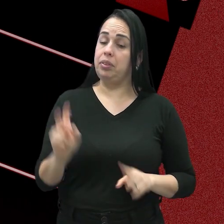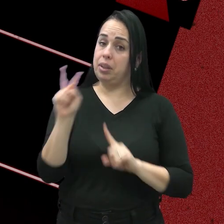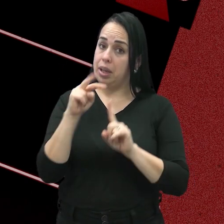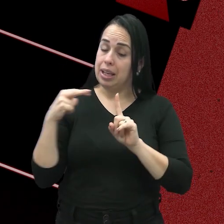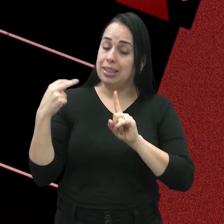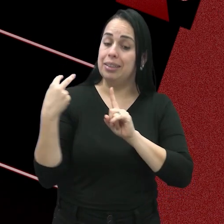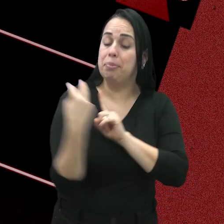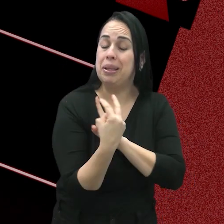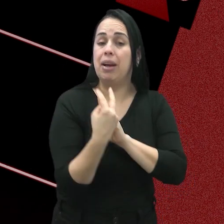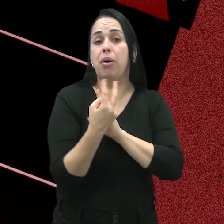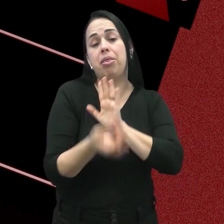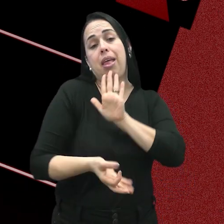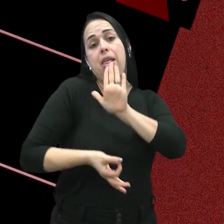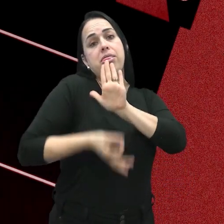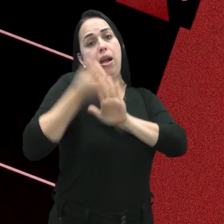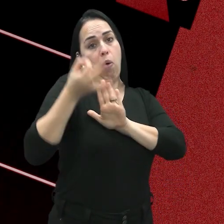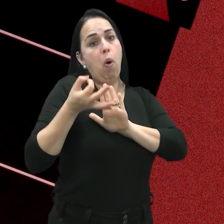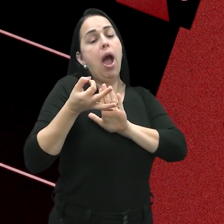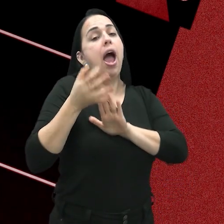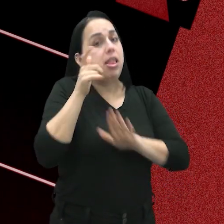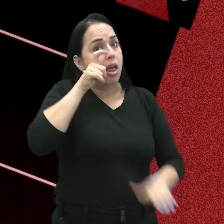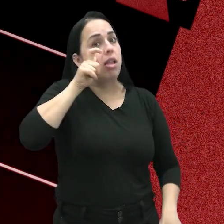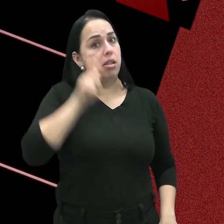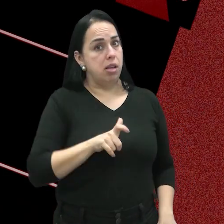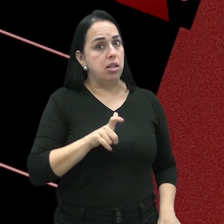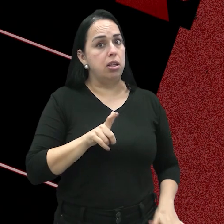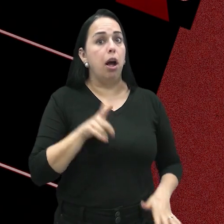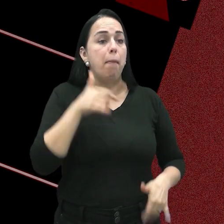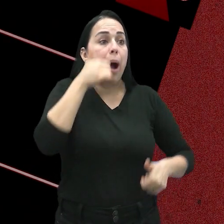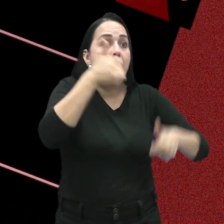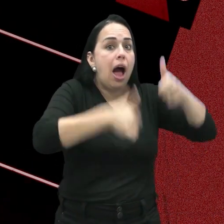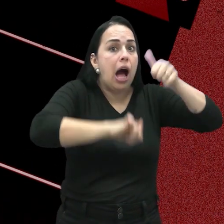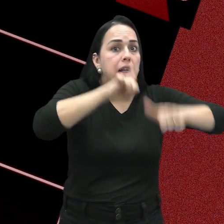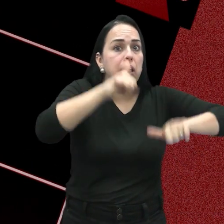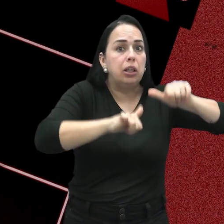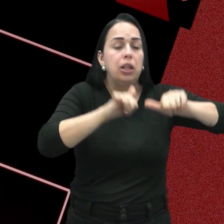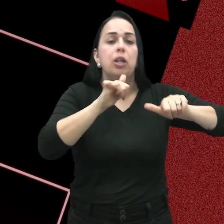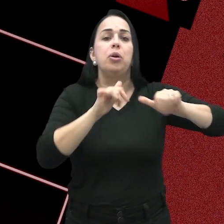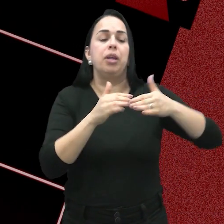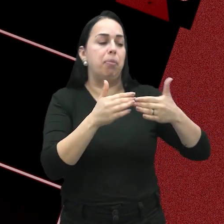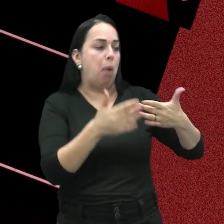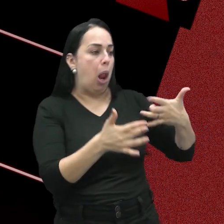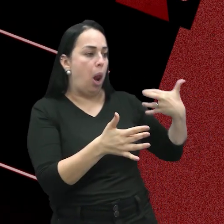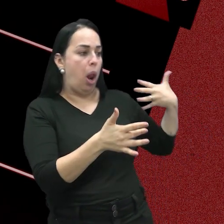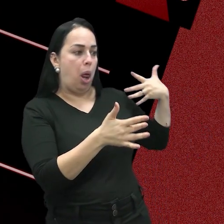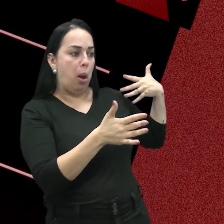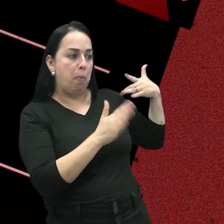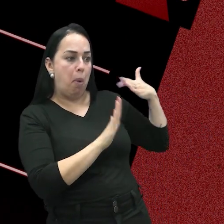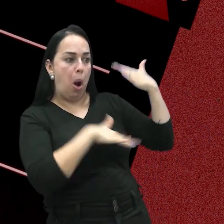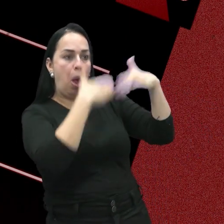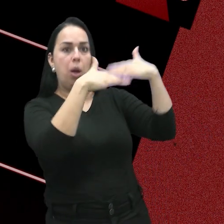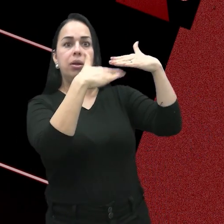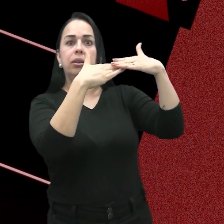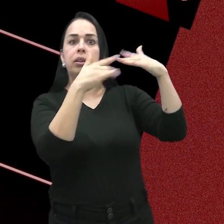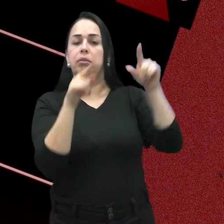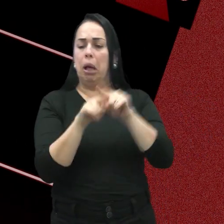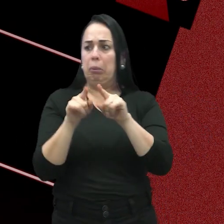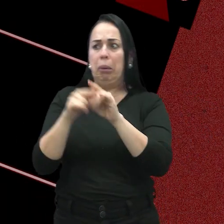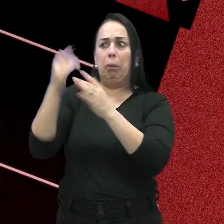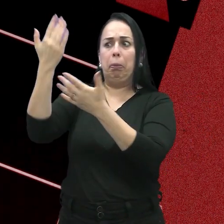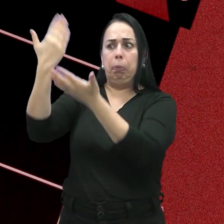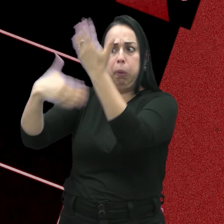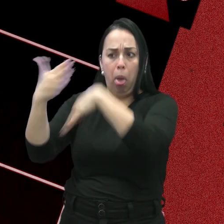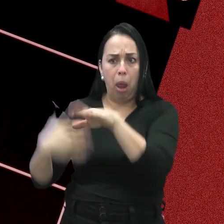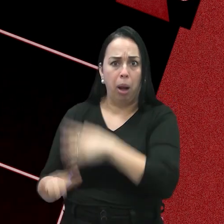de vista crítico essa produção, a gente analisar quanto nós evoluímos, quanto nós regredimos,